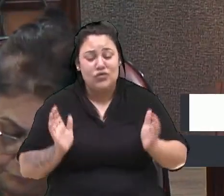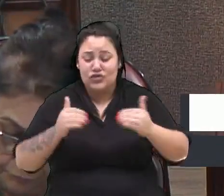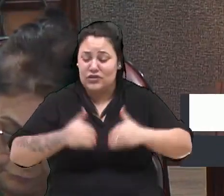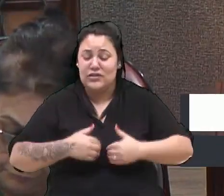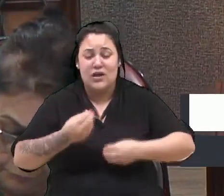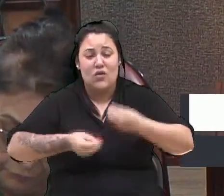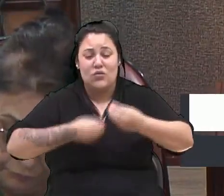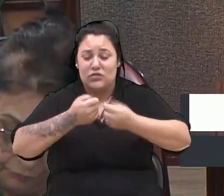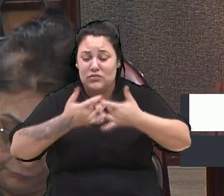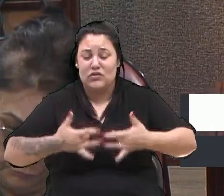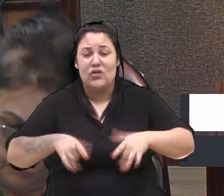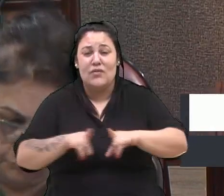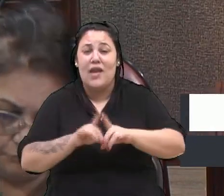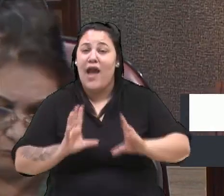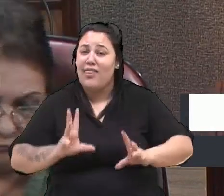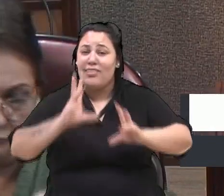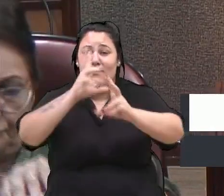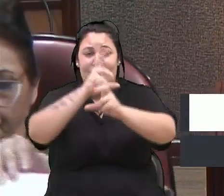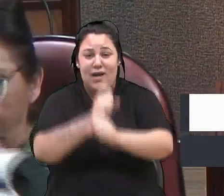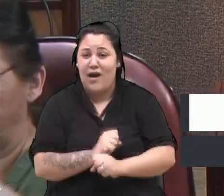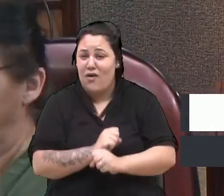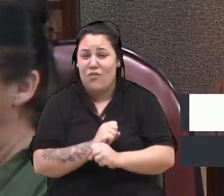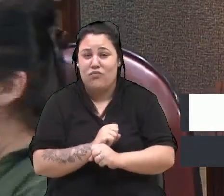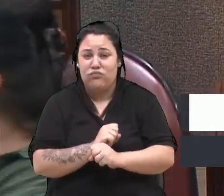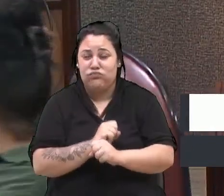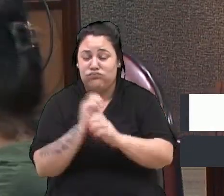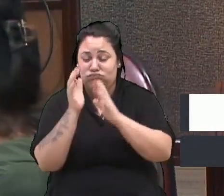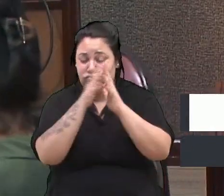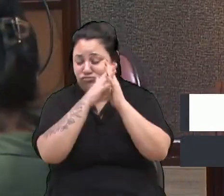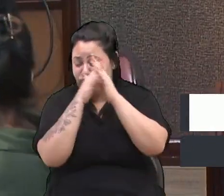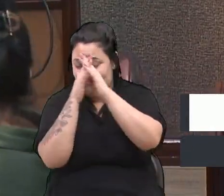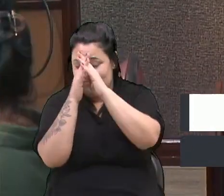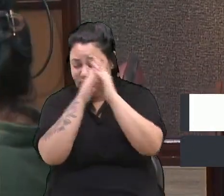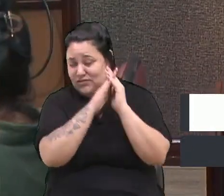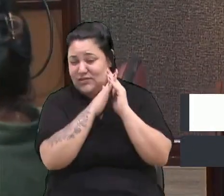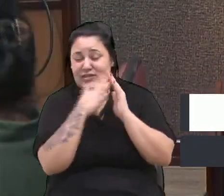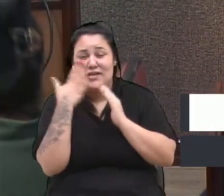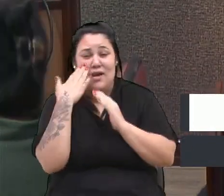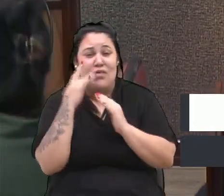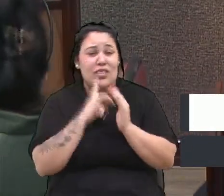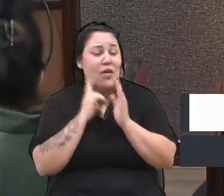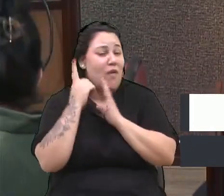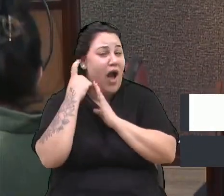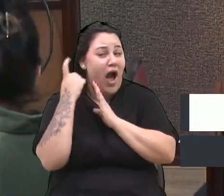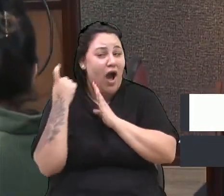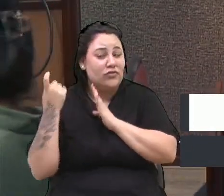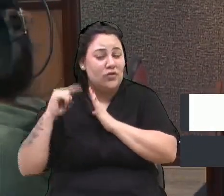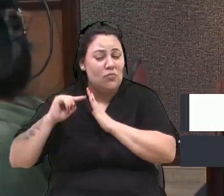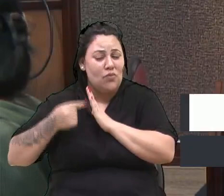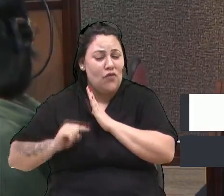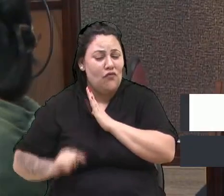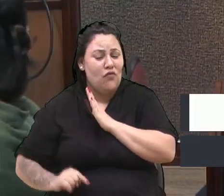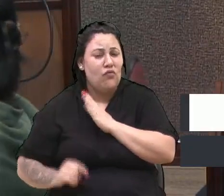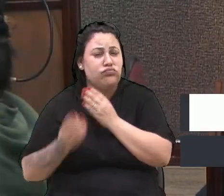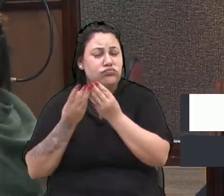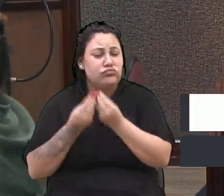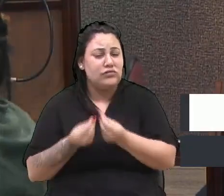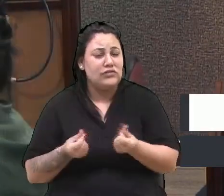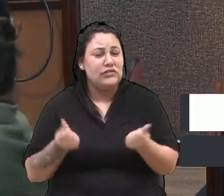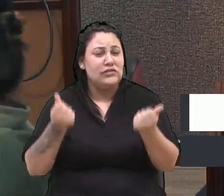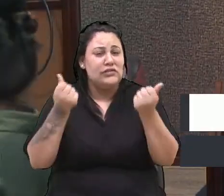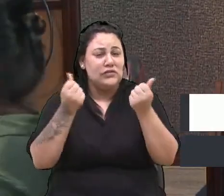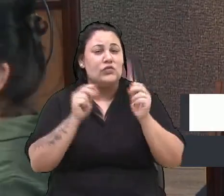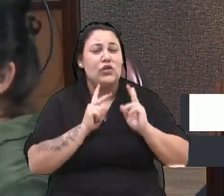os animais acabam se desorganizando. A gente sabe que eles têm uma audição muito mais sensível que a do ser humano, portanto,